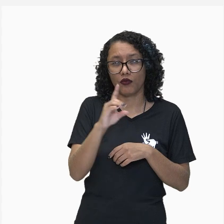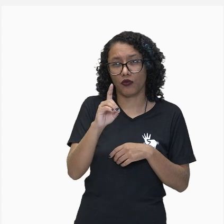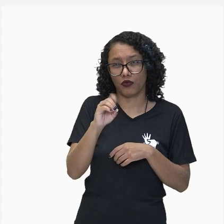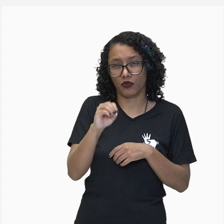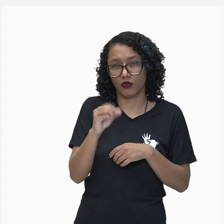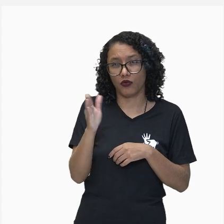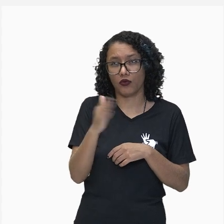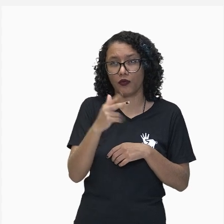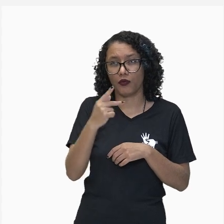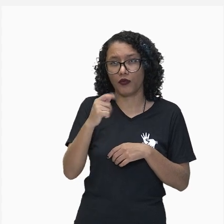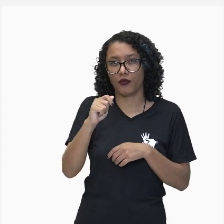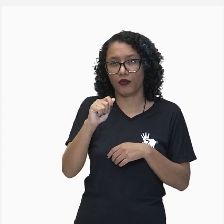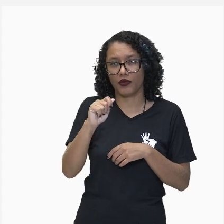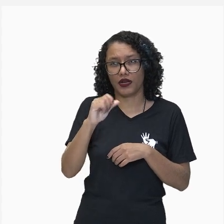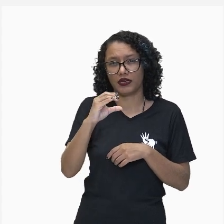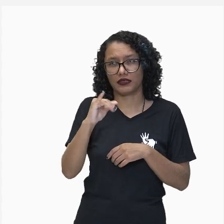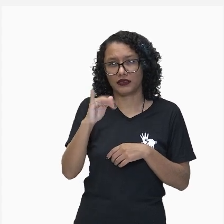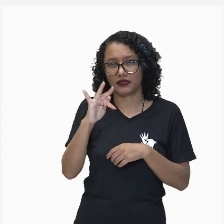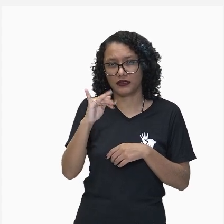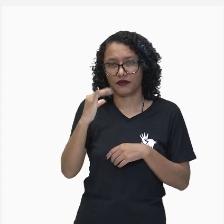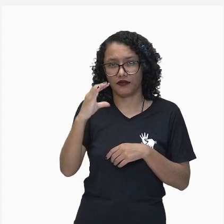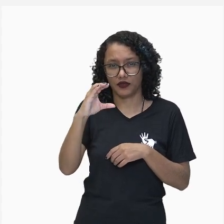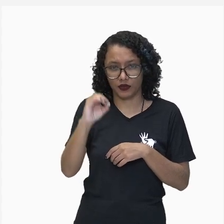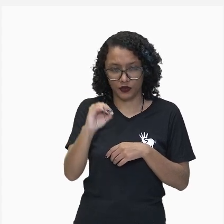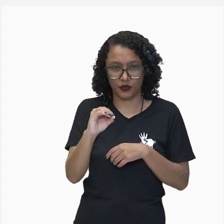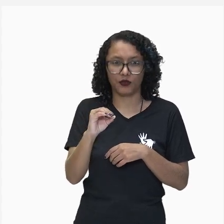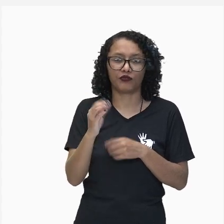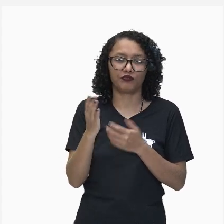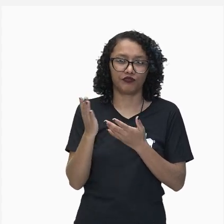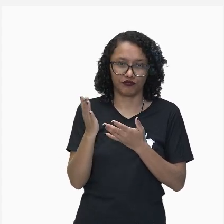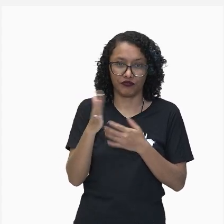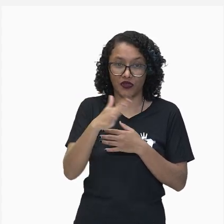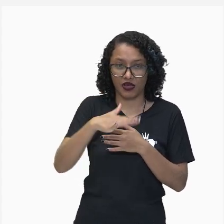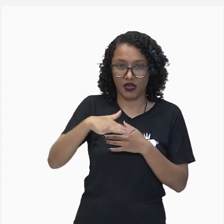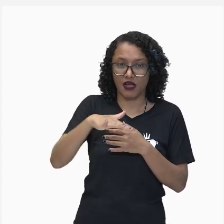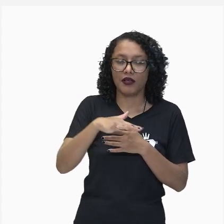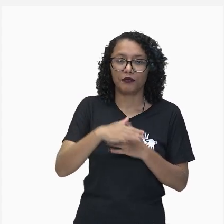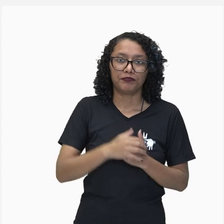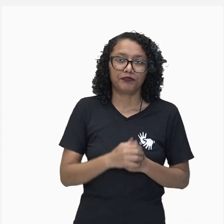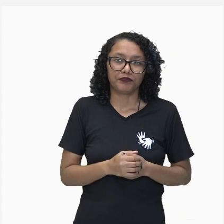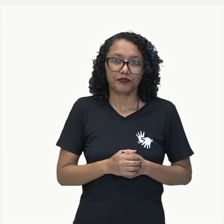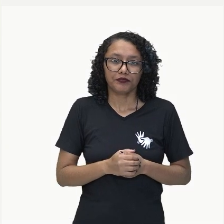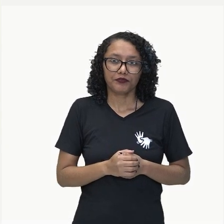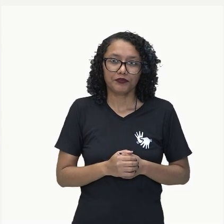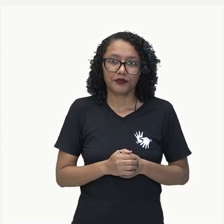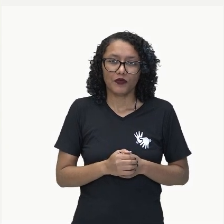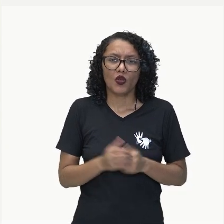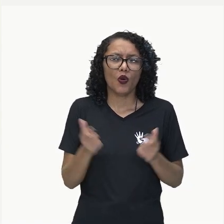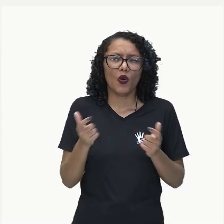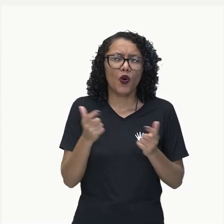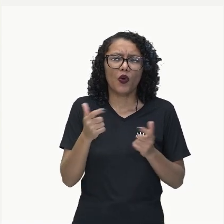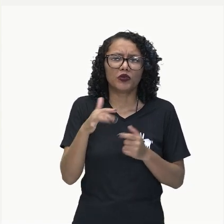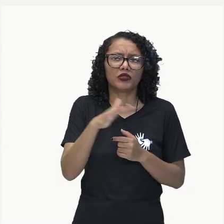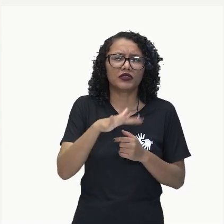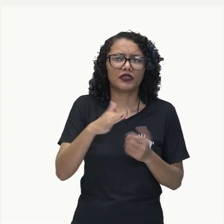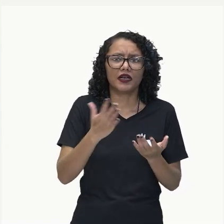conhecida como Círculo de Fogo do Pacífico, que vai ser